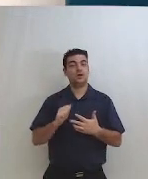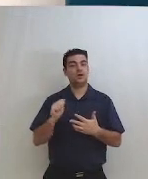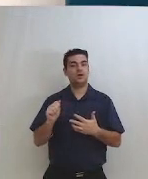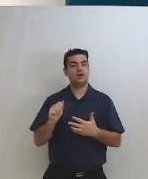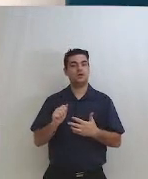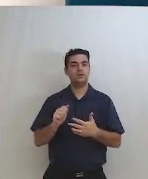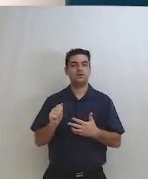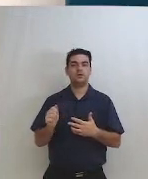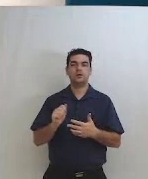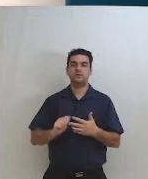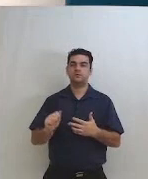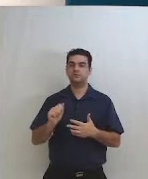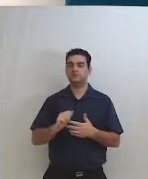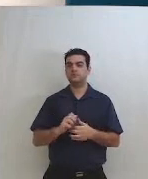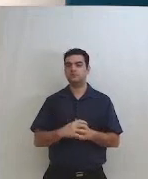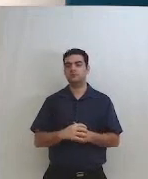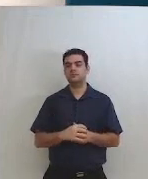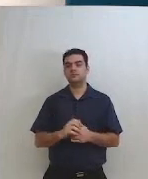671.102.